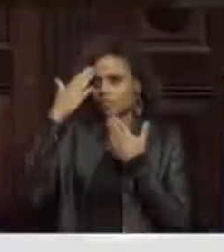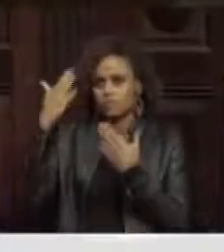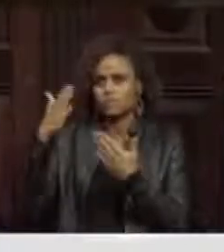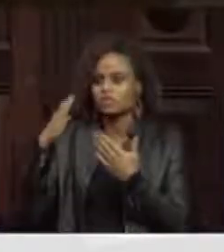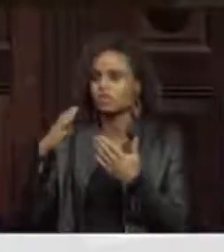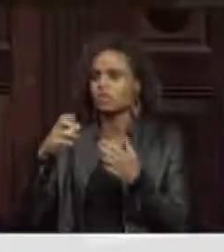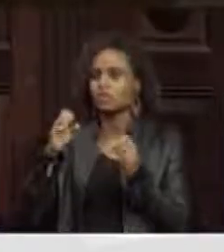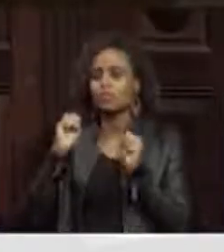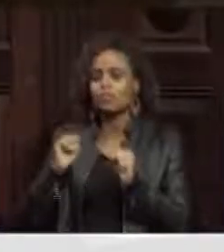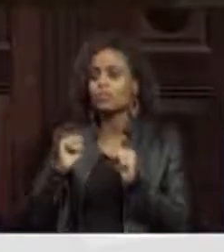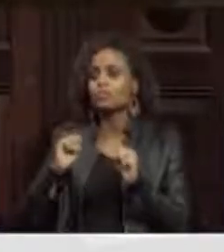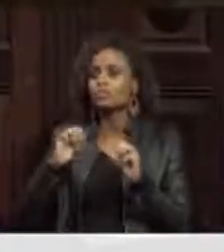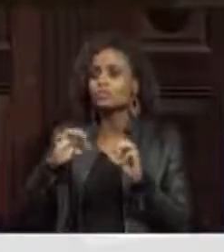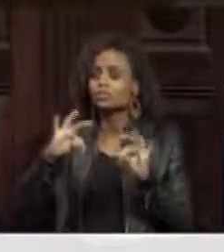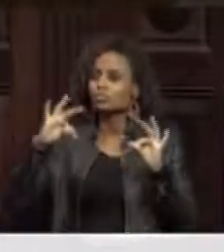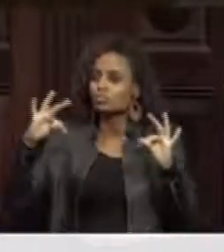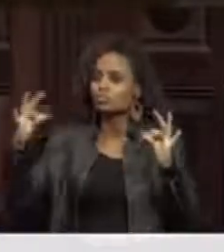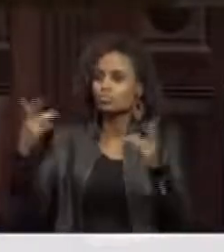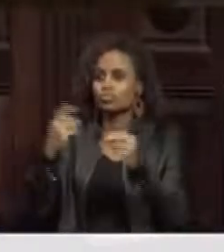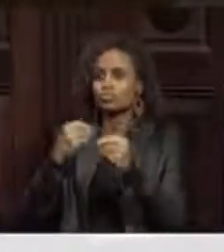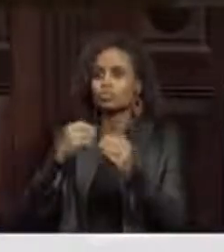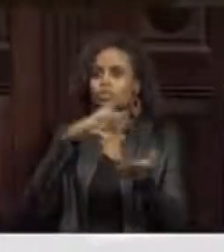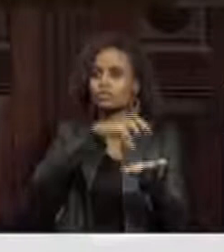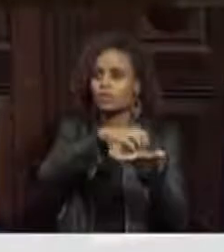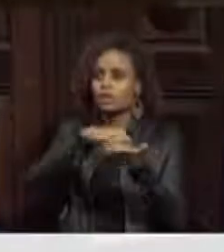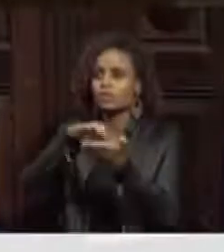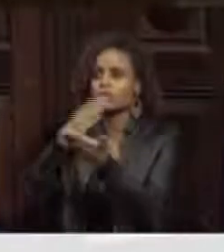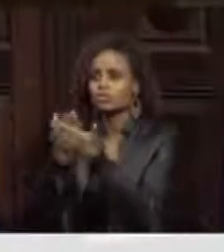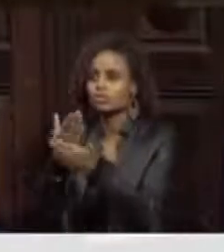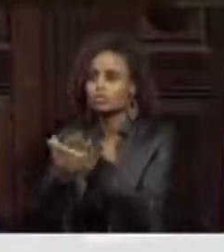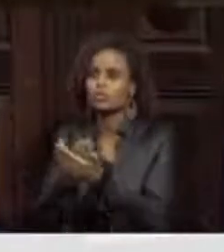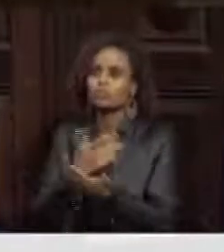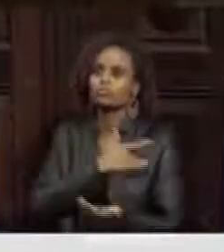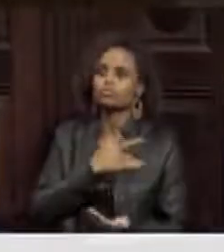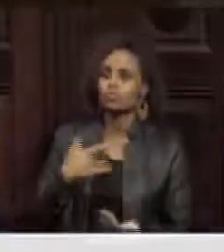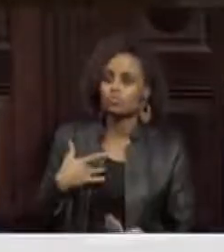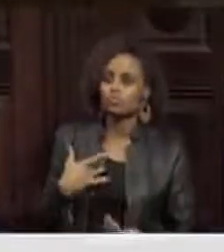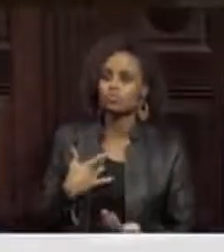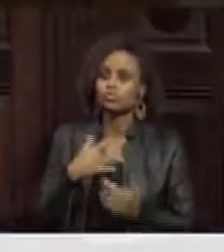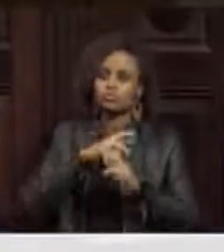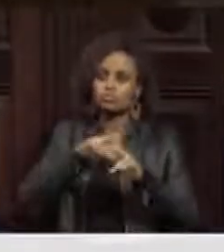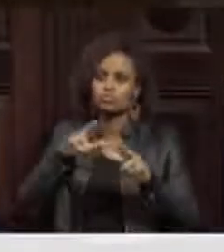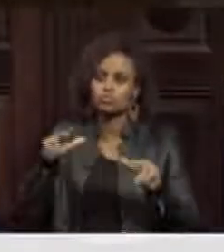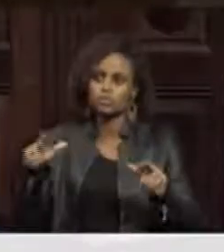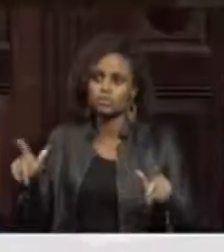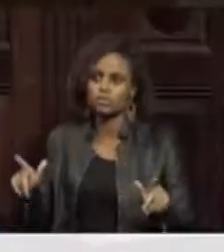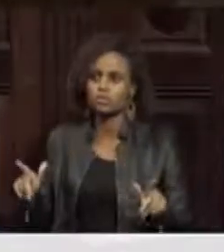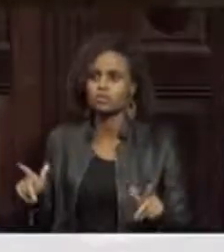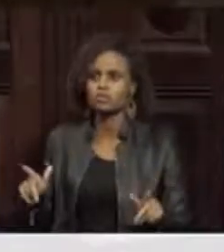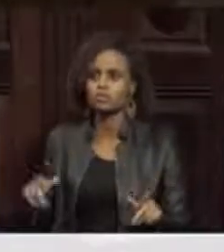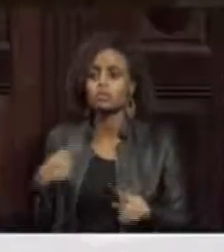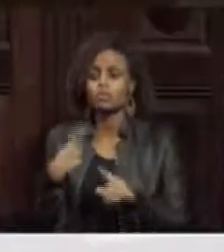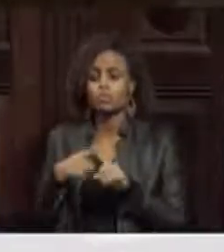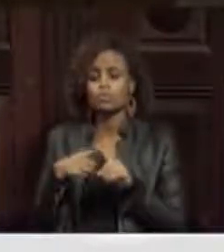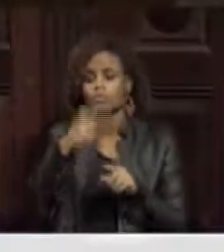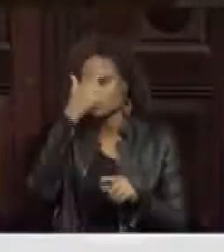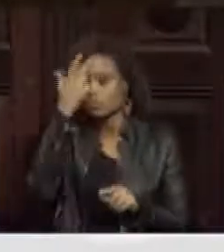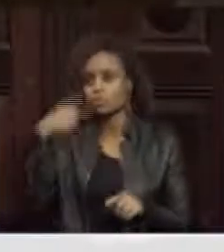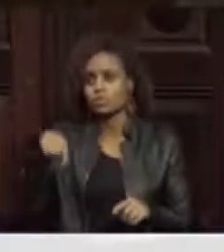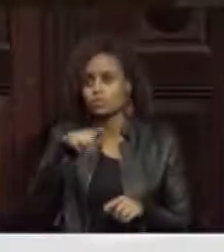foi colocado aqui, a área da educação, a área da saúde, porque esses